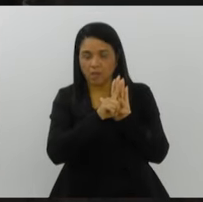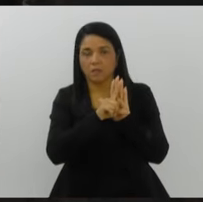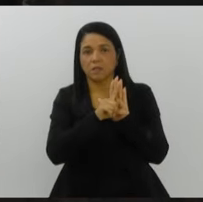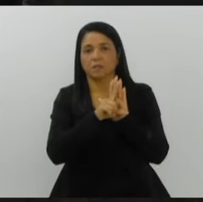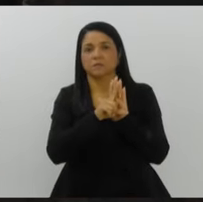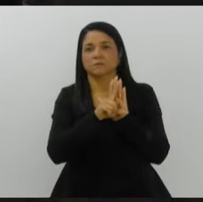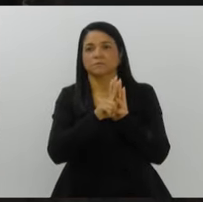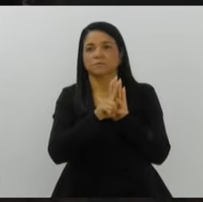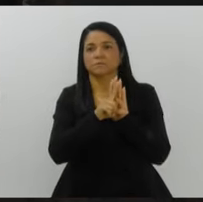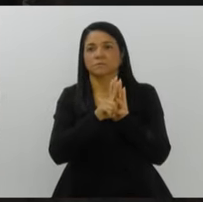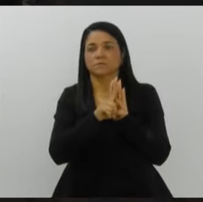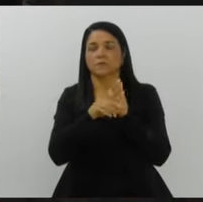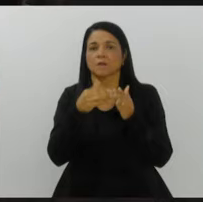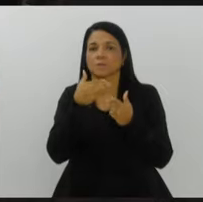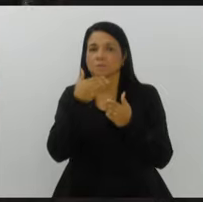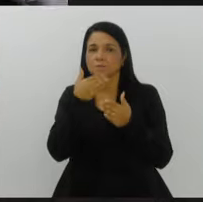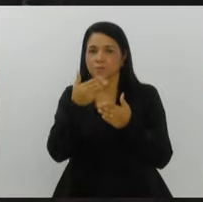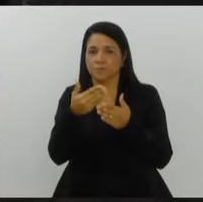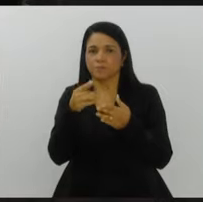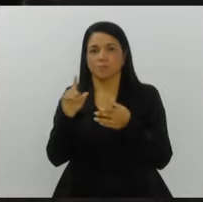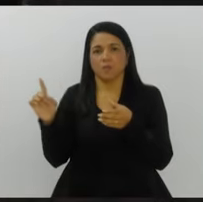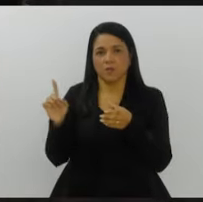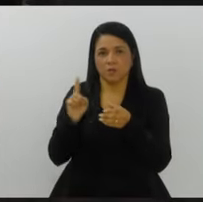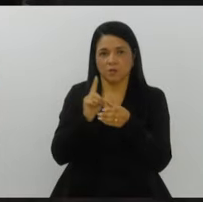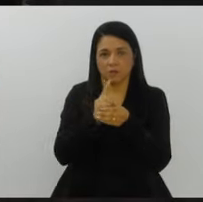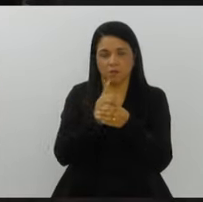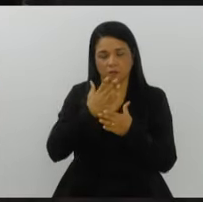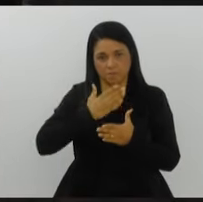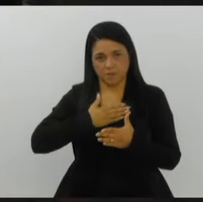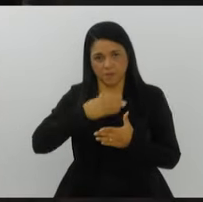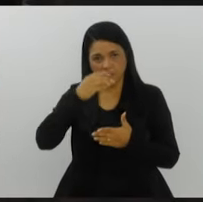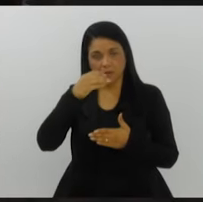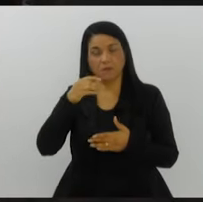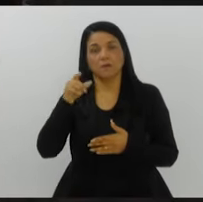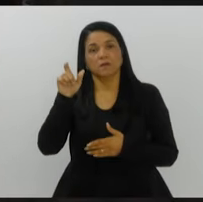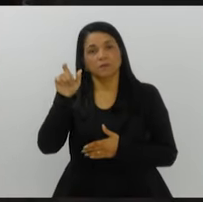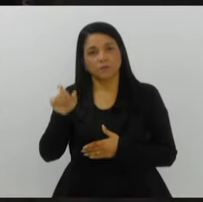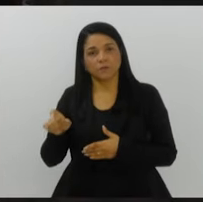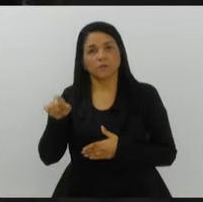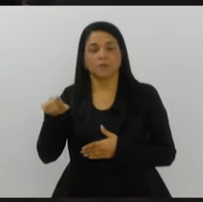conceder a coautoria minha, o deputado Samuel Malafaia.